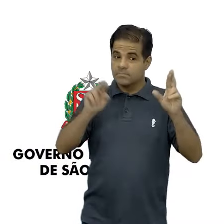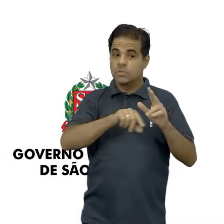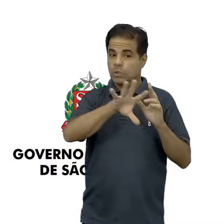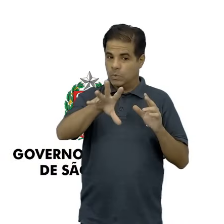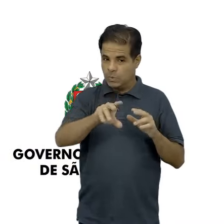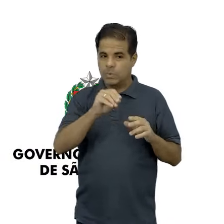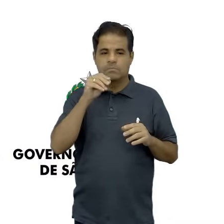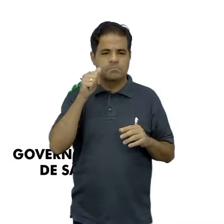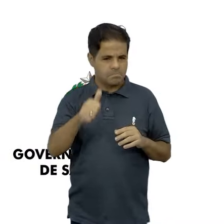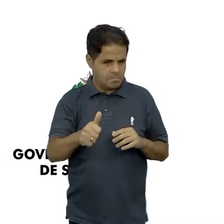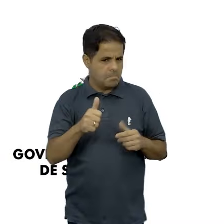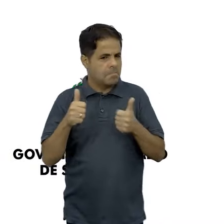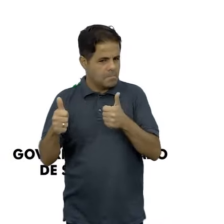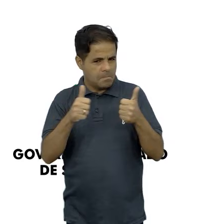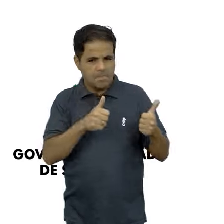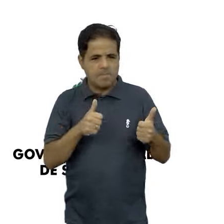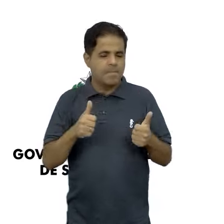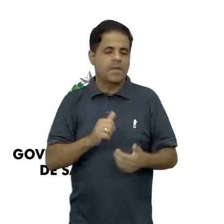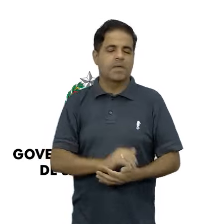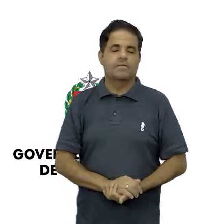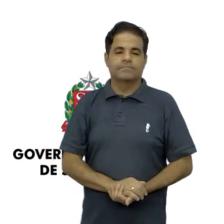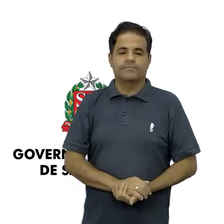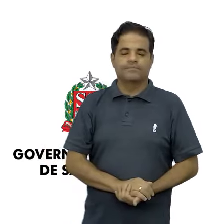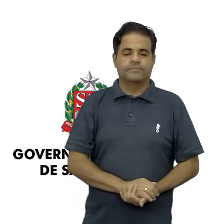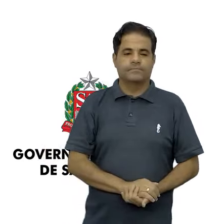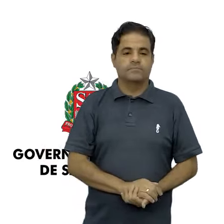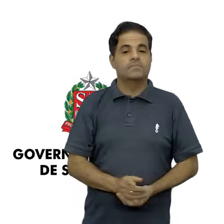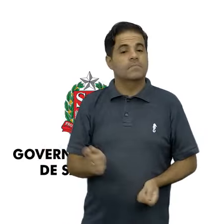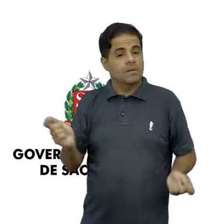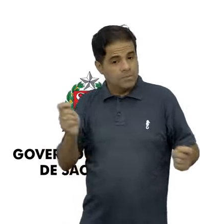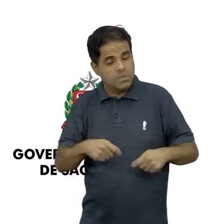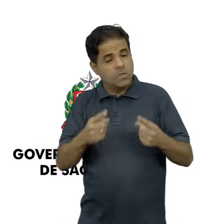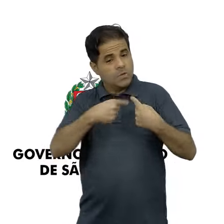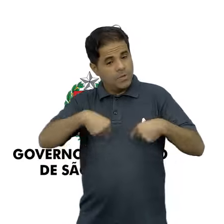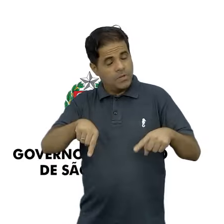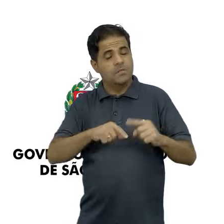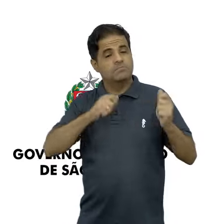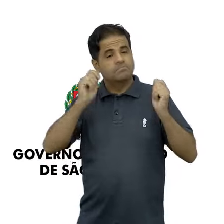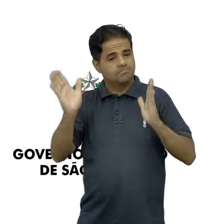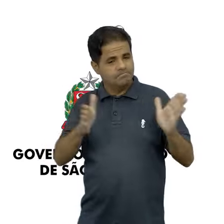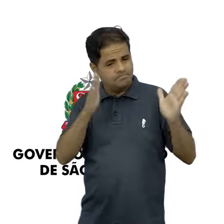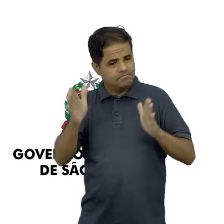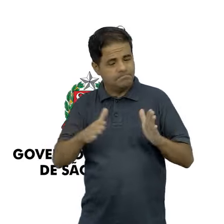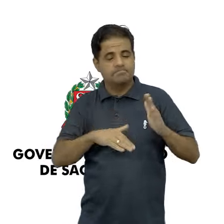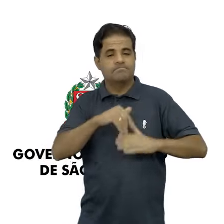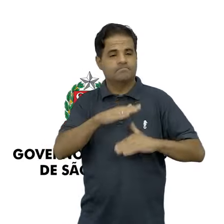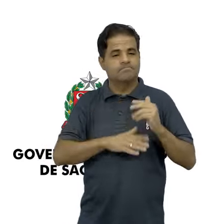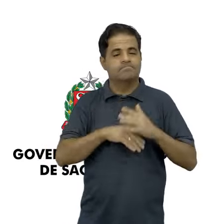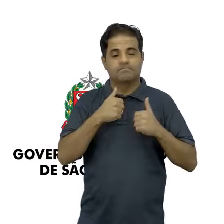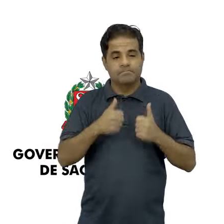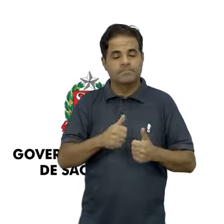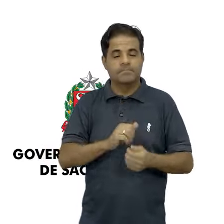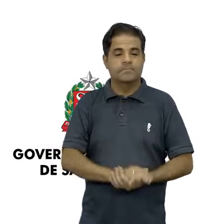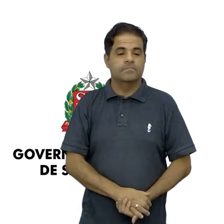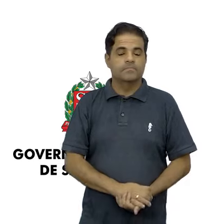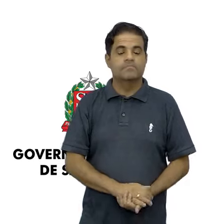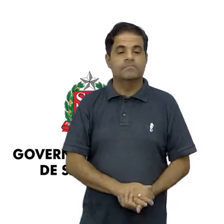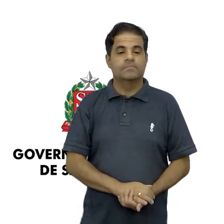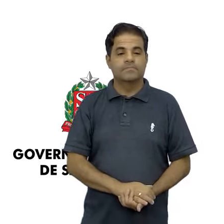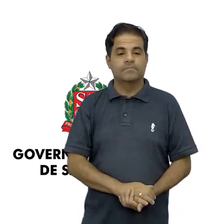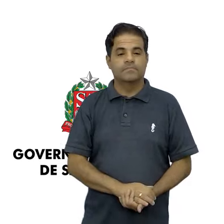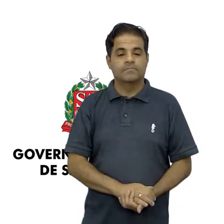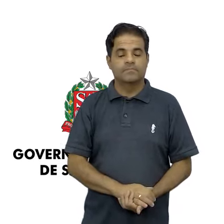estejam todos muito bem, para que a gente possa produzir bastante. Então, vamos